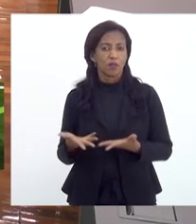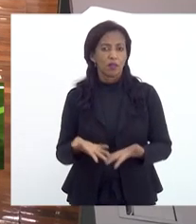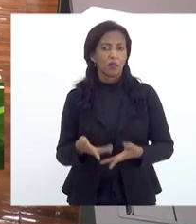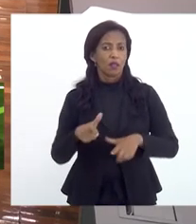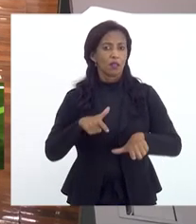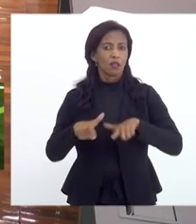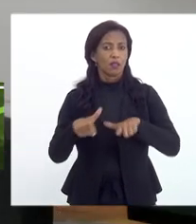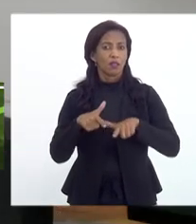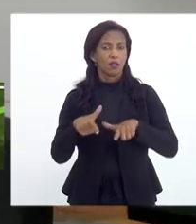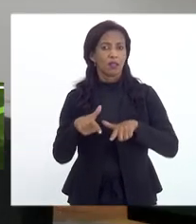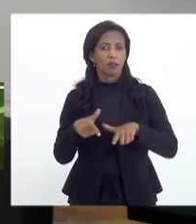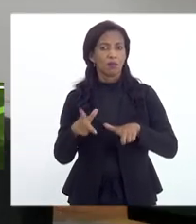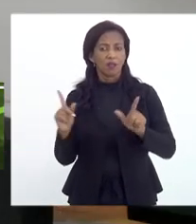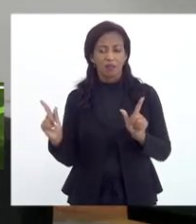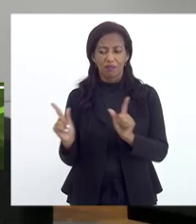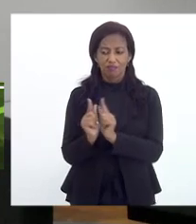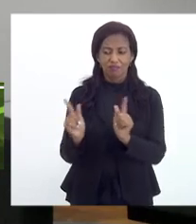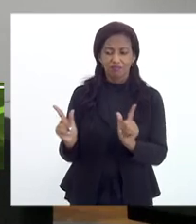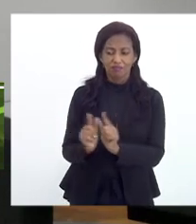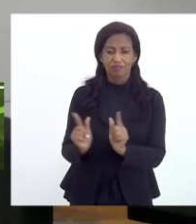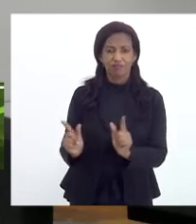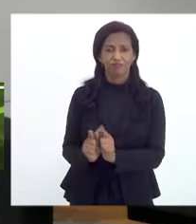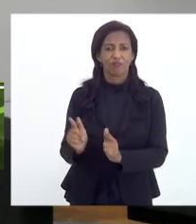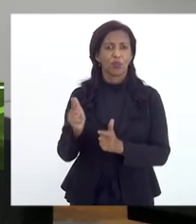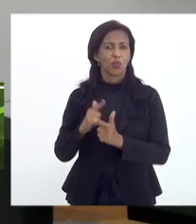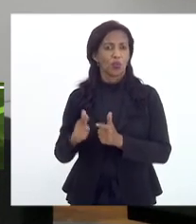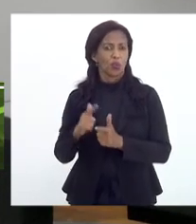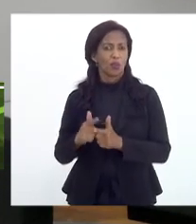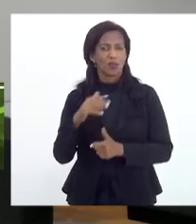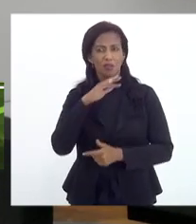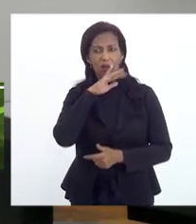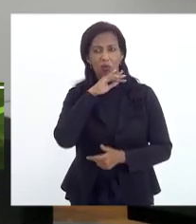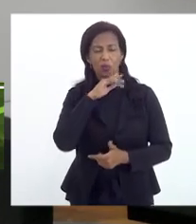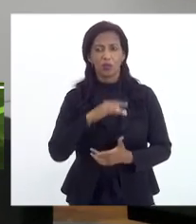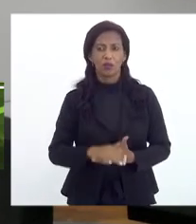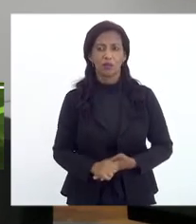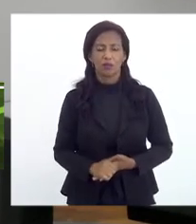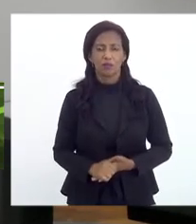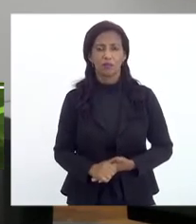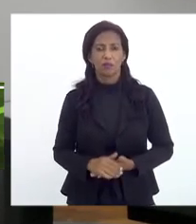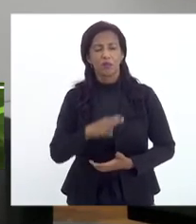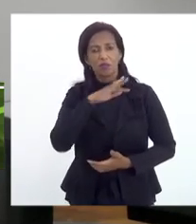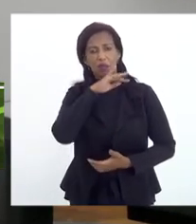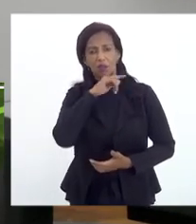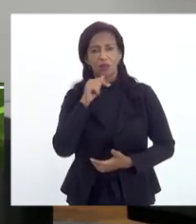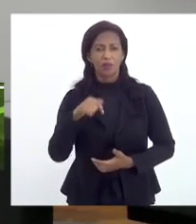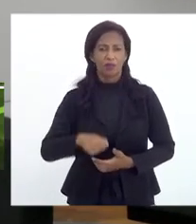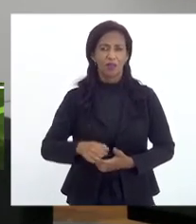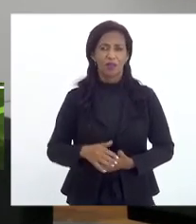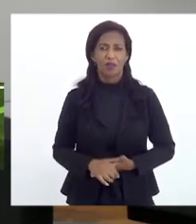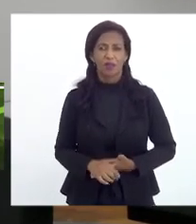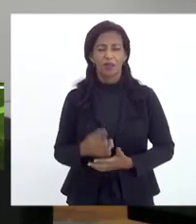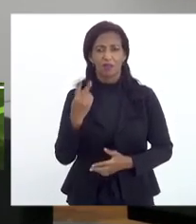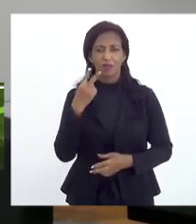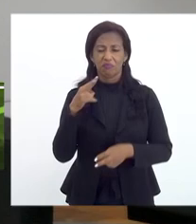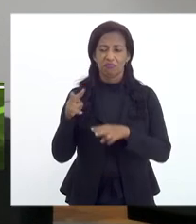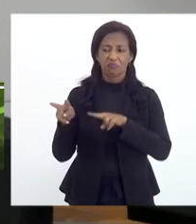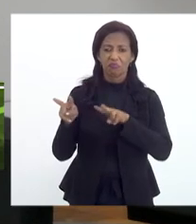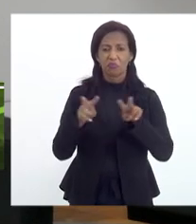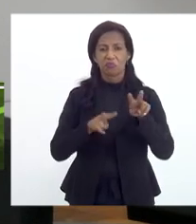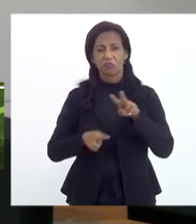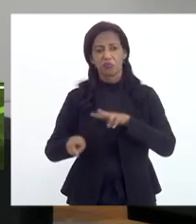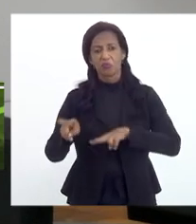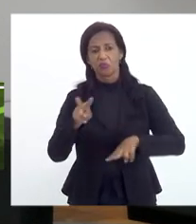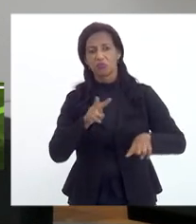Trabalhando em cima De redução de danos Isso é muito ruim É ruim ruim a gente Ficar aqui Observando